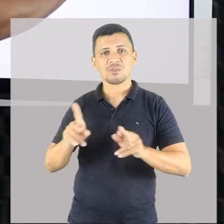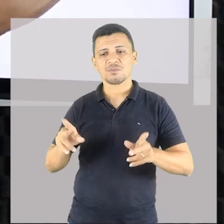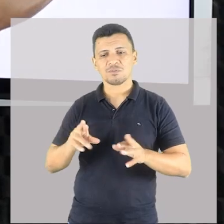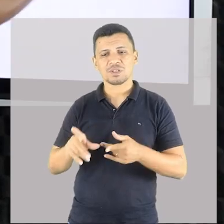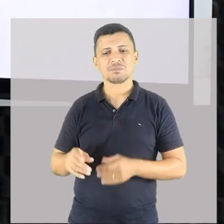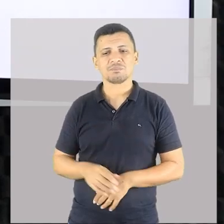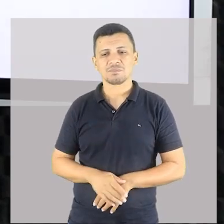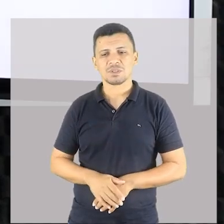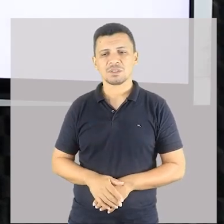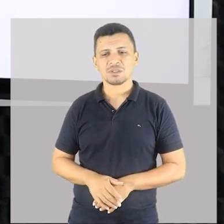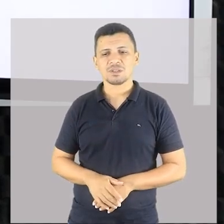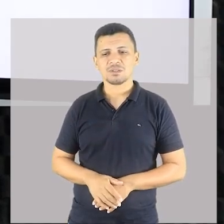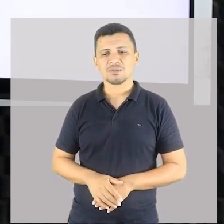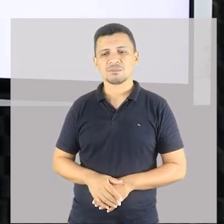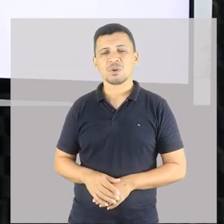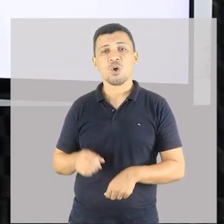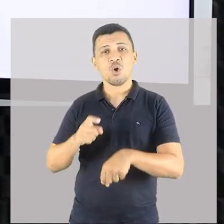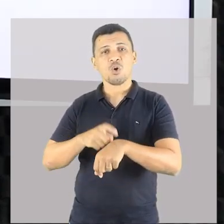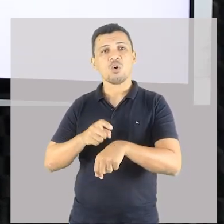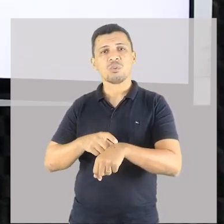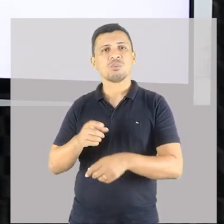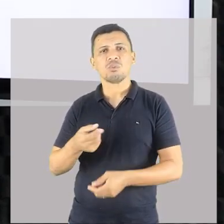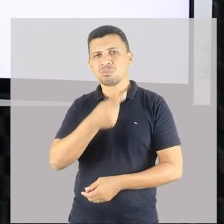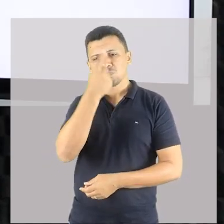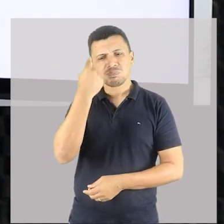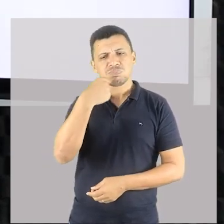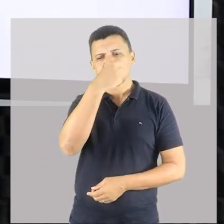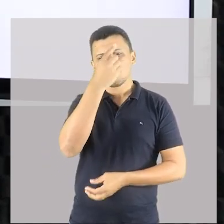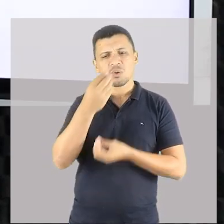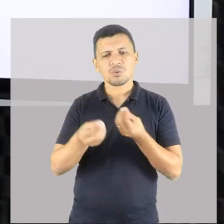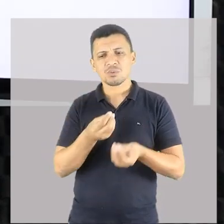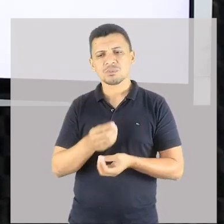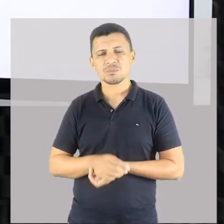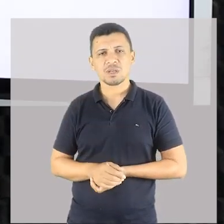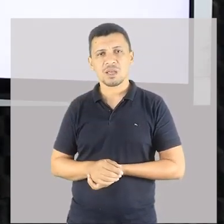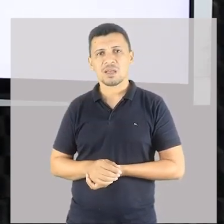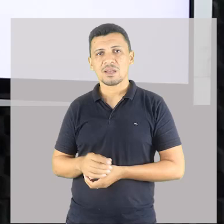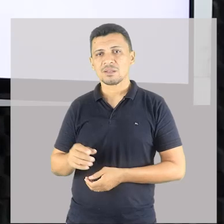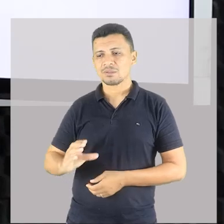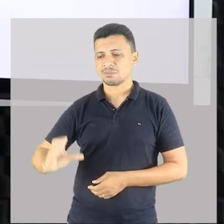sentido anti-horário. E se ela tivesse o sentido horário, ela entraria no